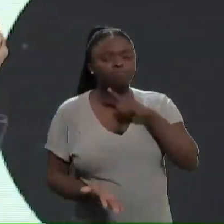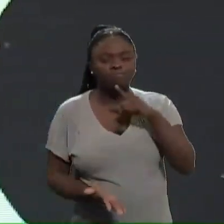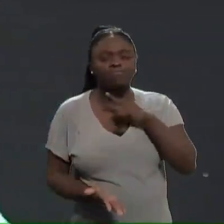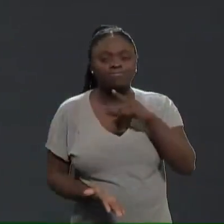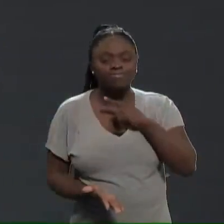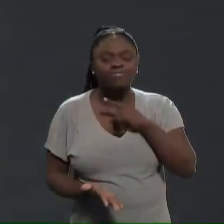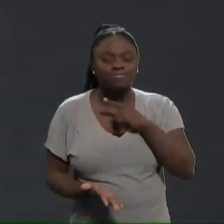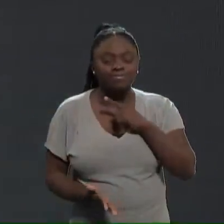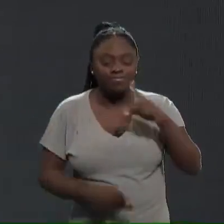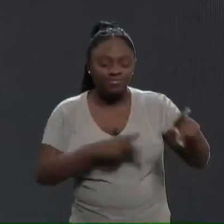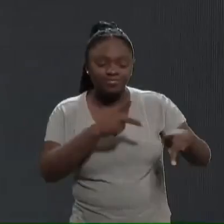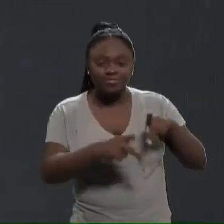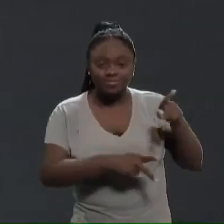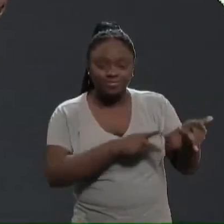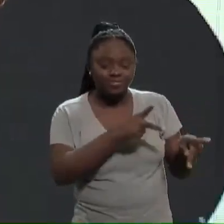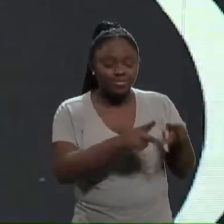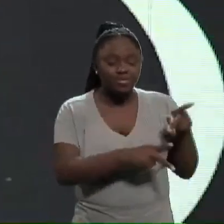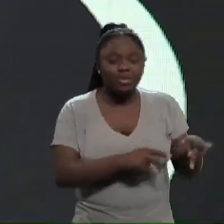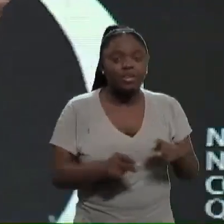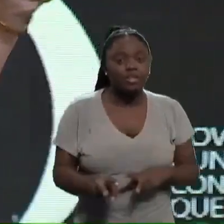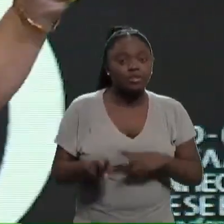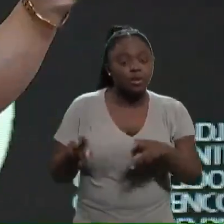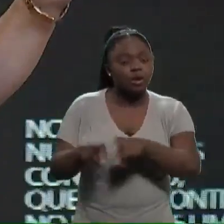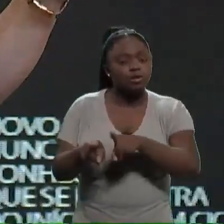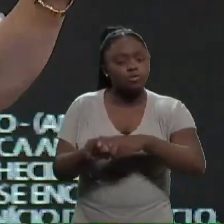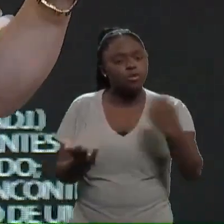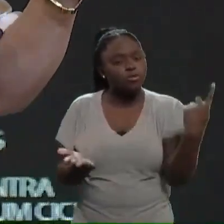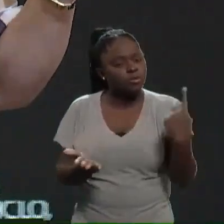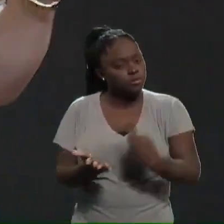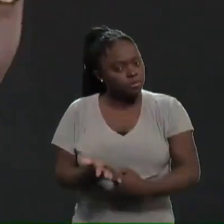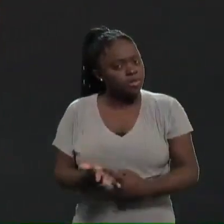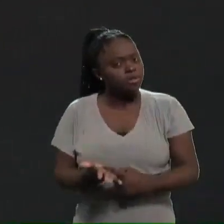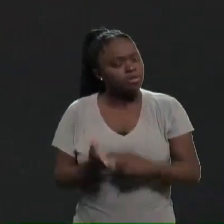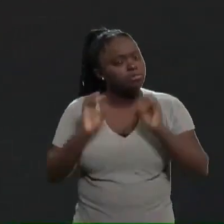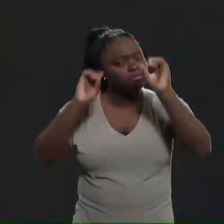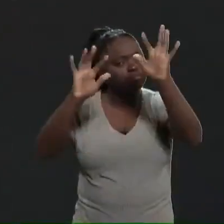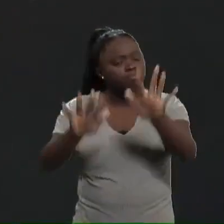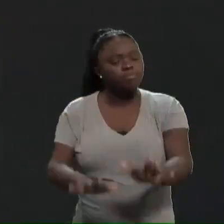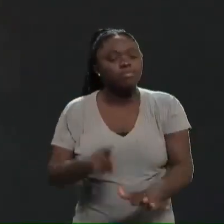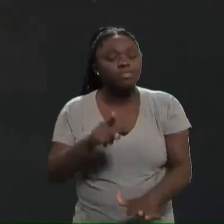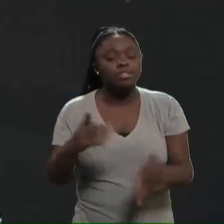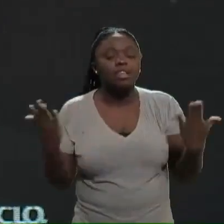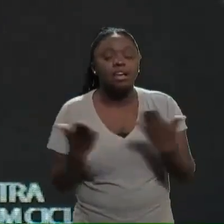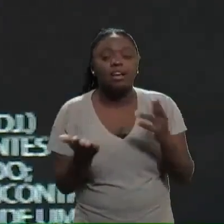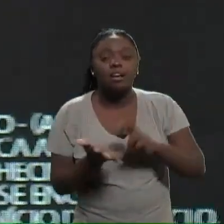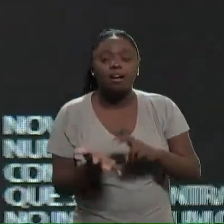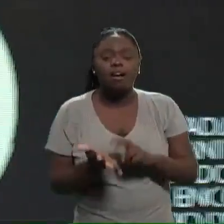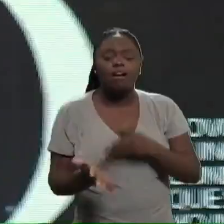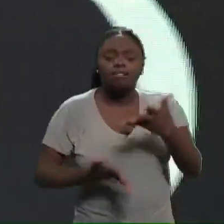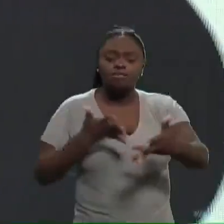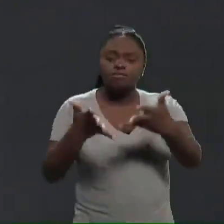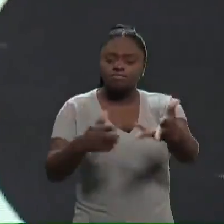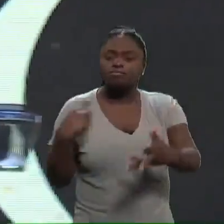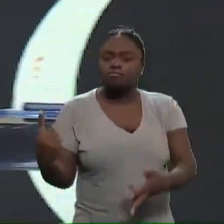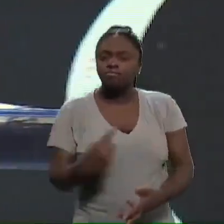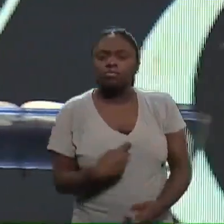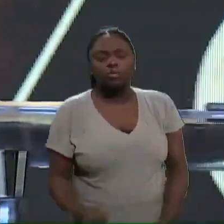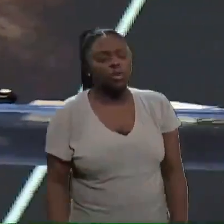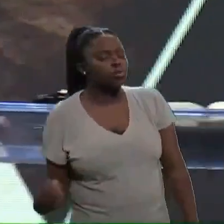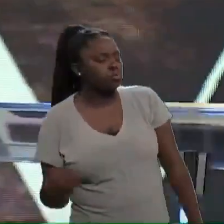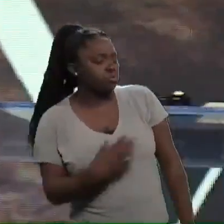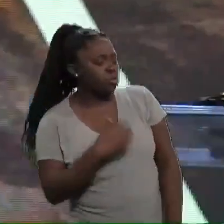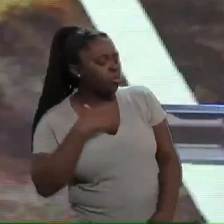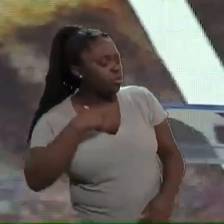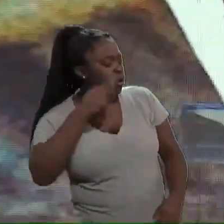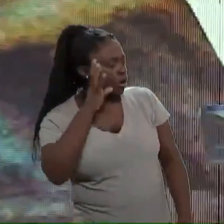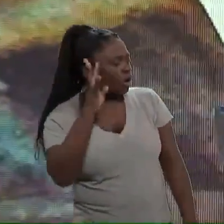surpreender esse povo, como Ele está se comprometendo a te surpreender nessa manhã. Ele está dizendo para nós: deixa o novo comigo,